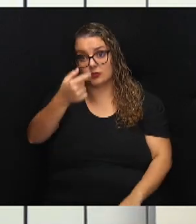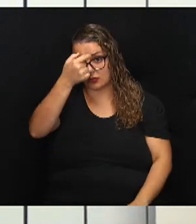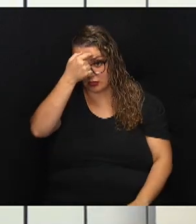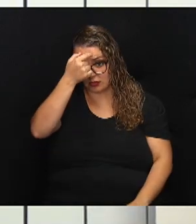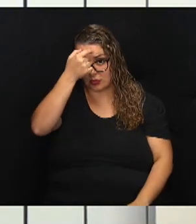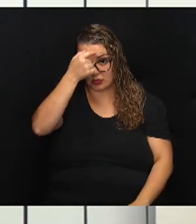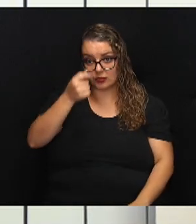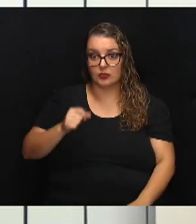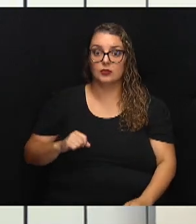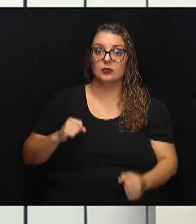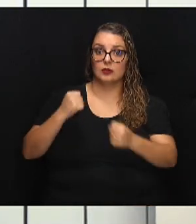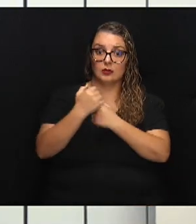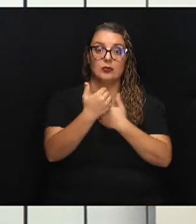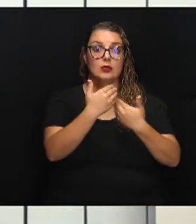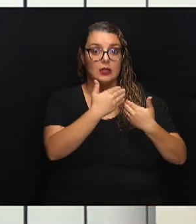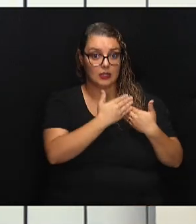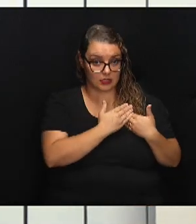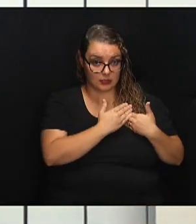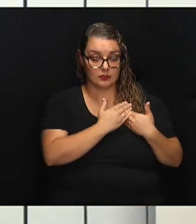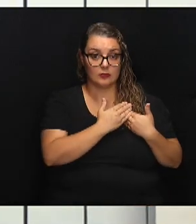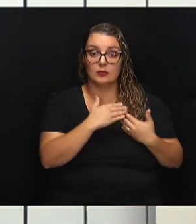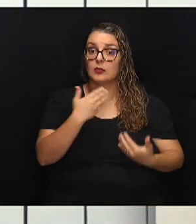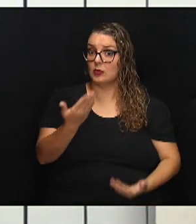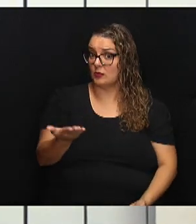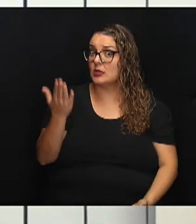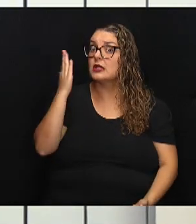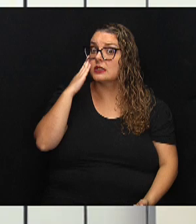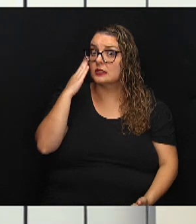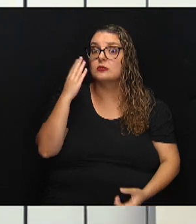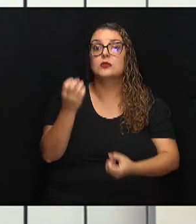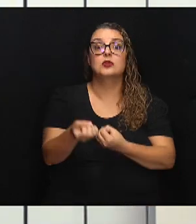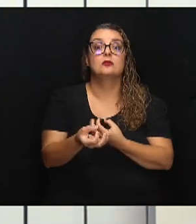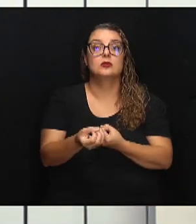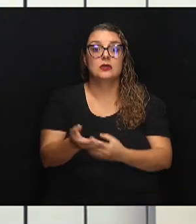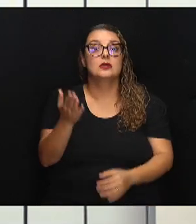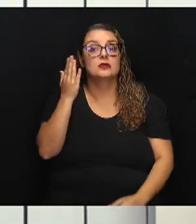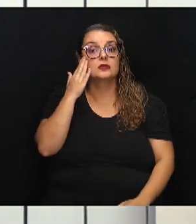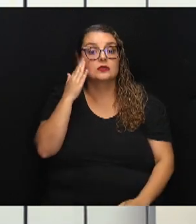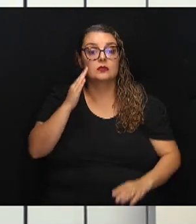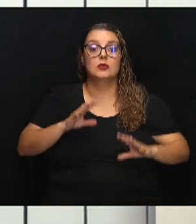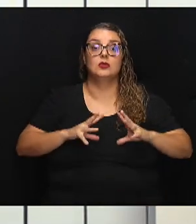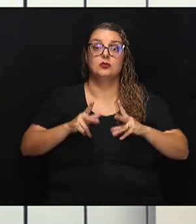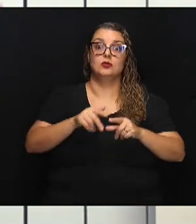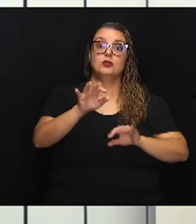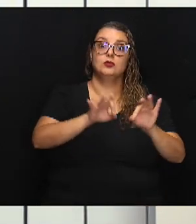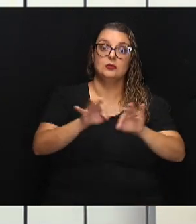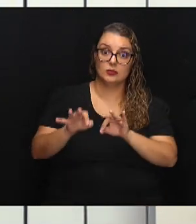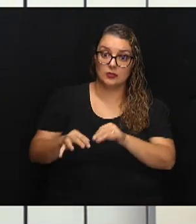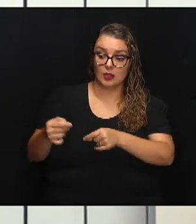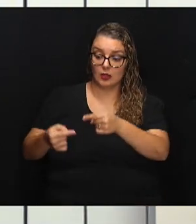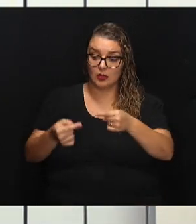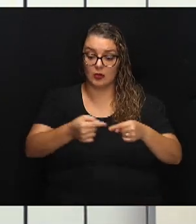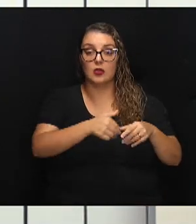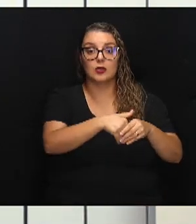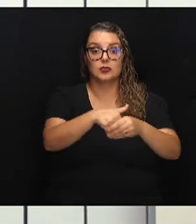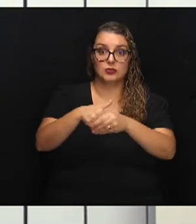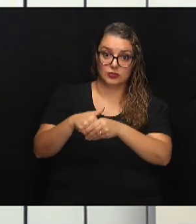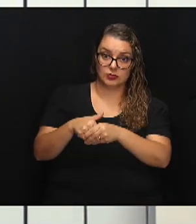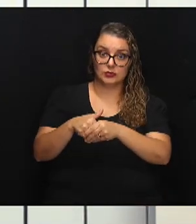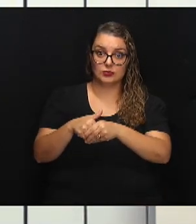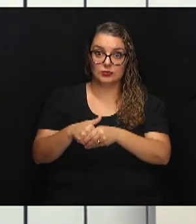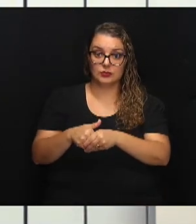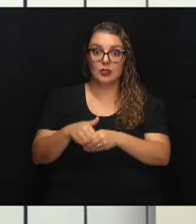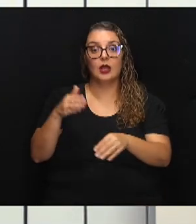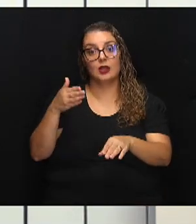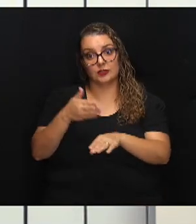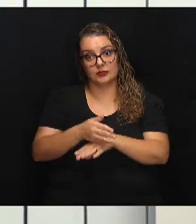sobre guarda responsável. Para você ficar muito bem informado, saber todos os projetos que serão discutidos e votados, é só